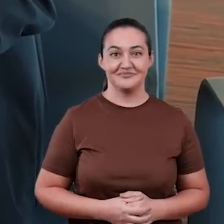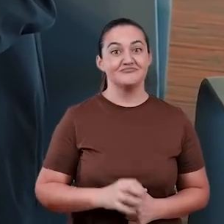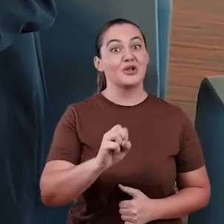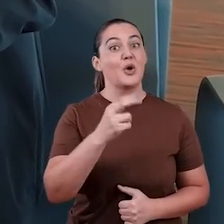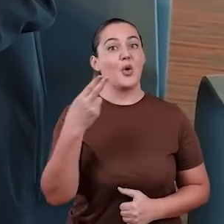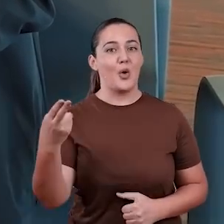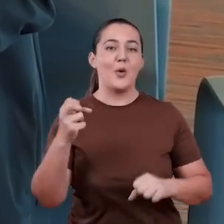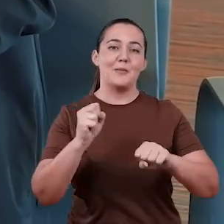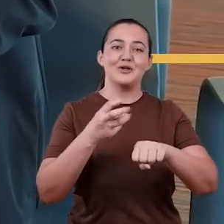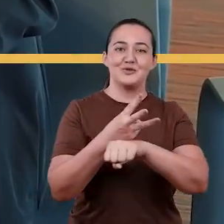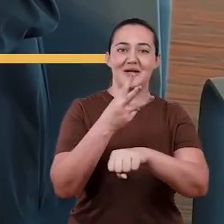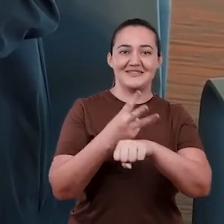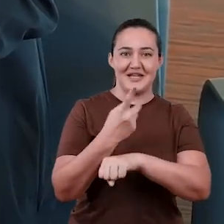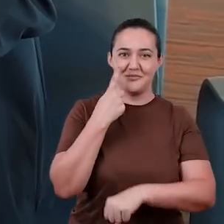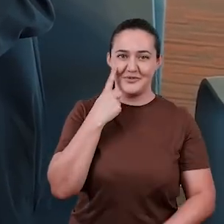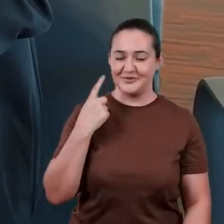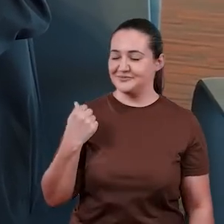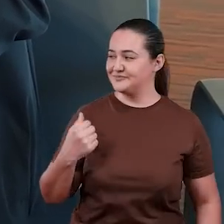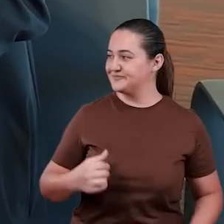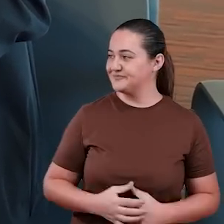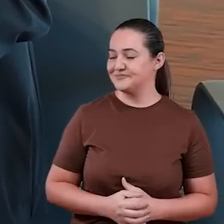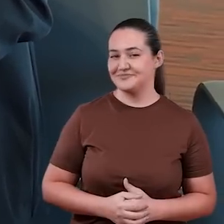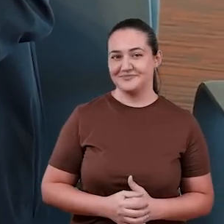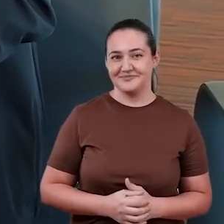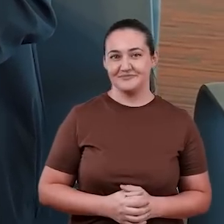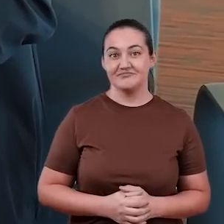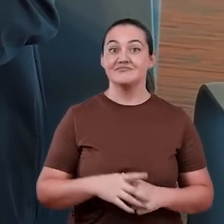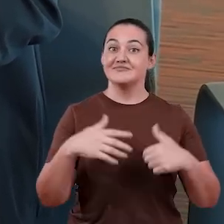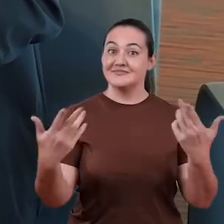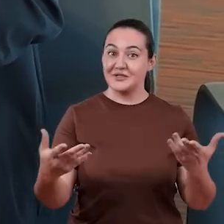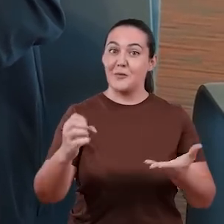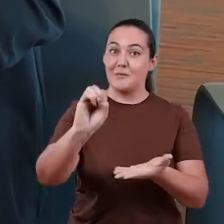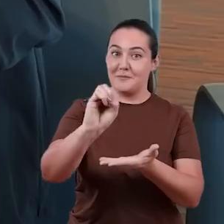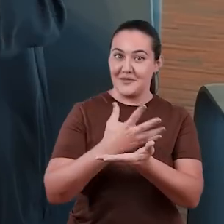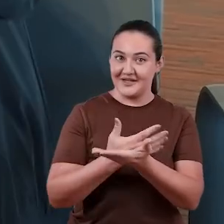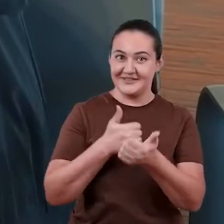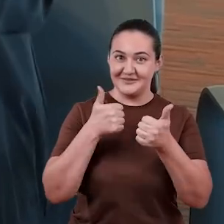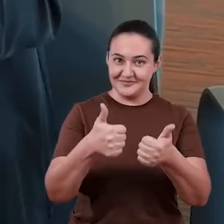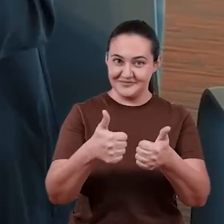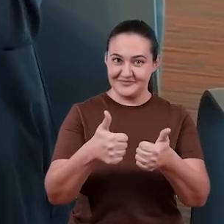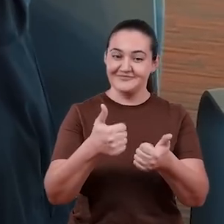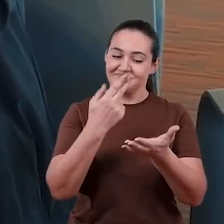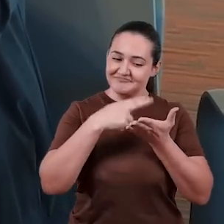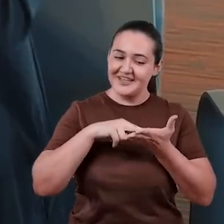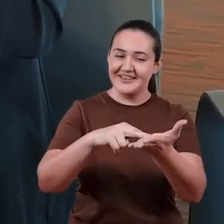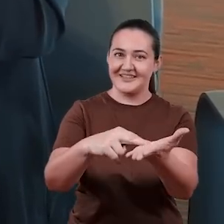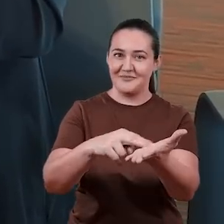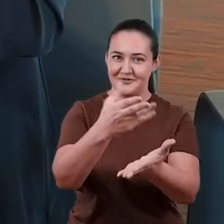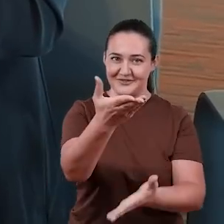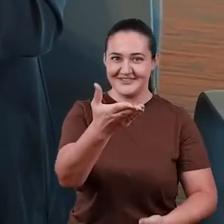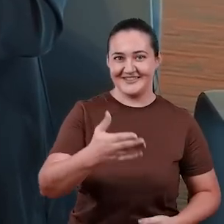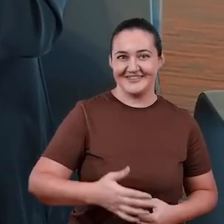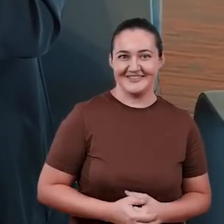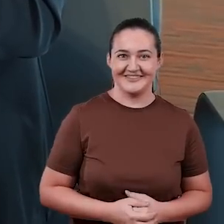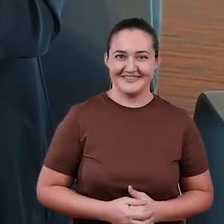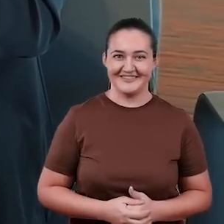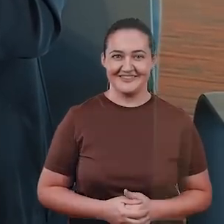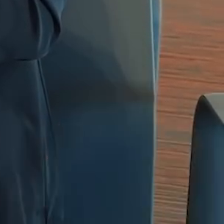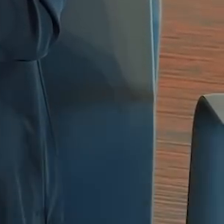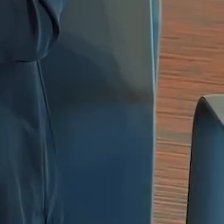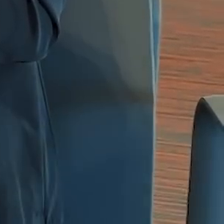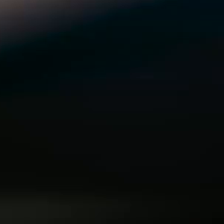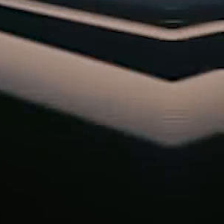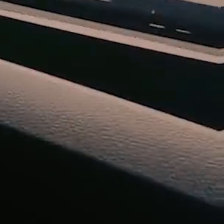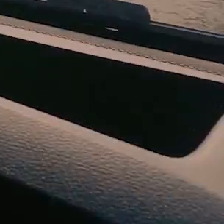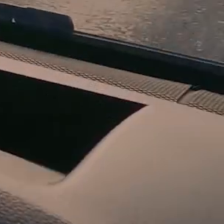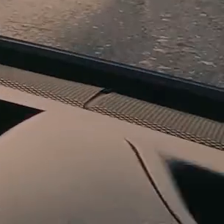novotempo.com/escola bíblica ou no número do WhatsApp que aparece aqui na sua tela. Então escreve pra gente aí, entre em contato, vamos mandar uma pra você. Isso tá bem?